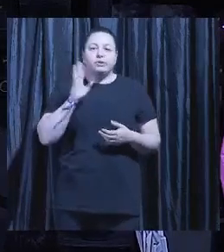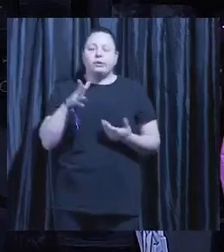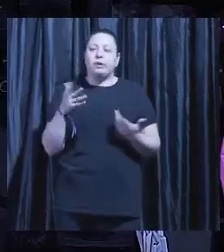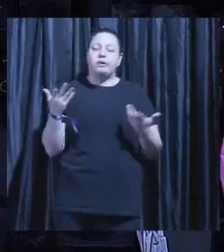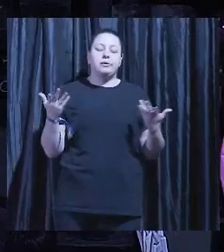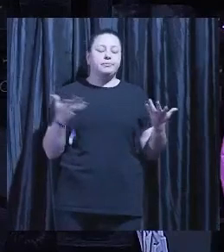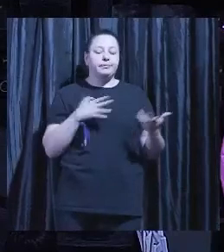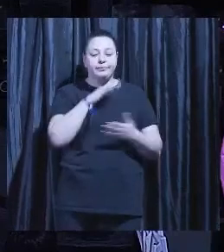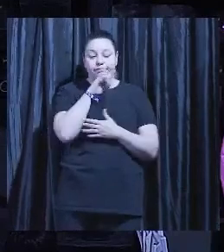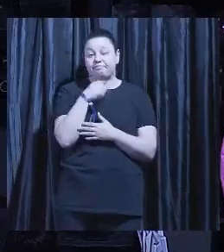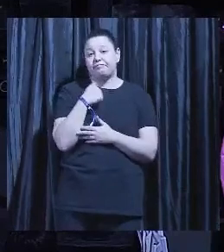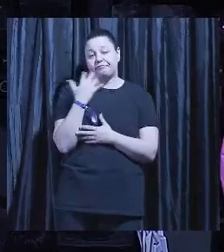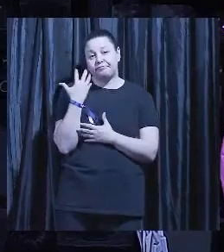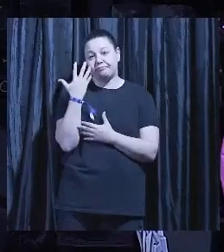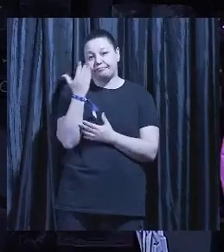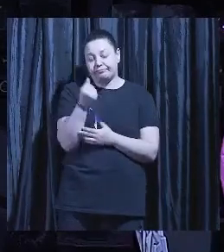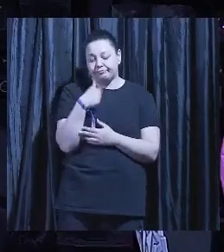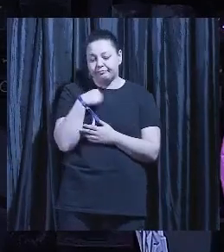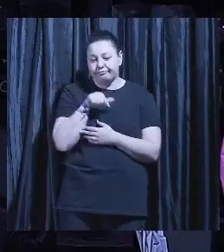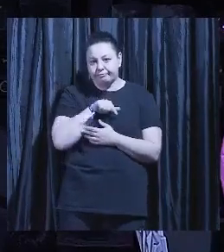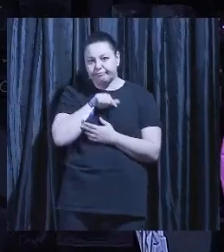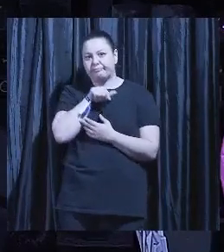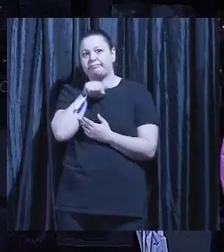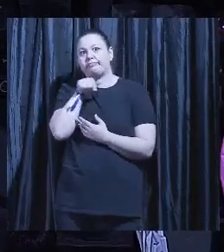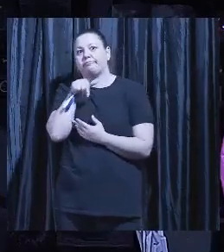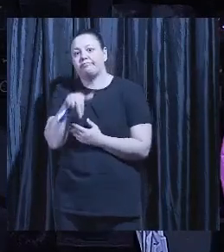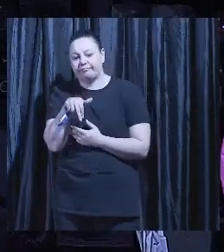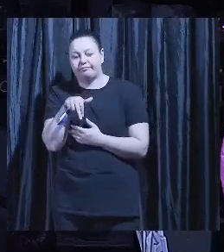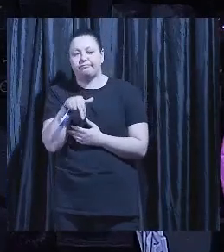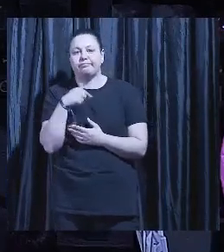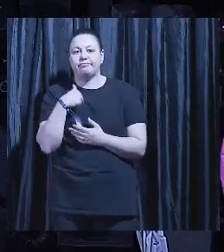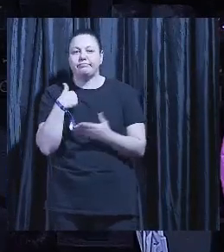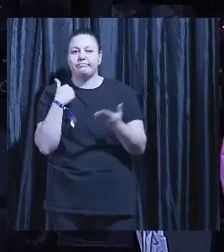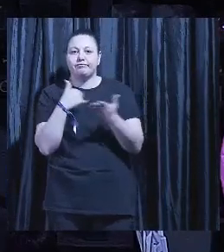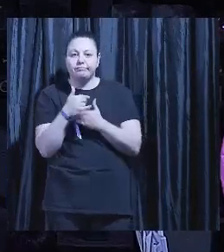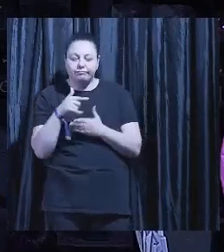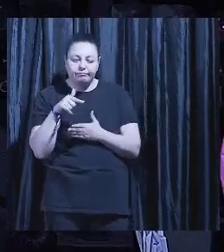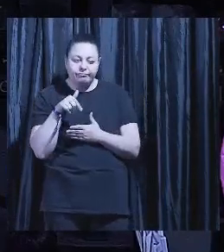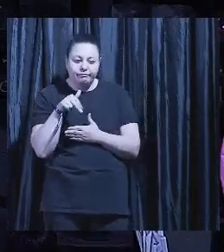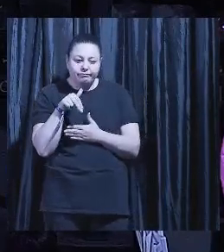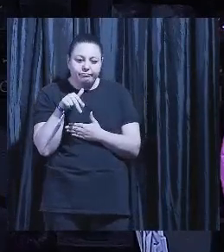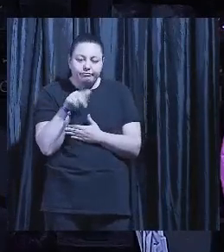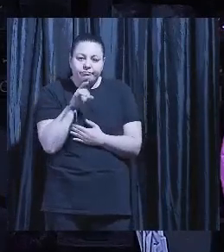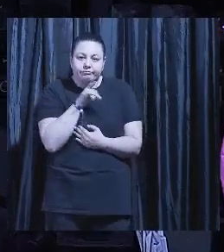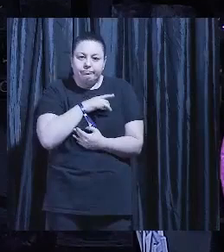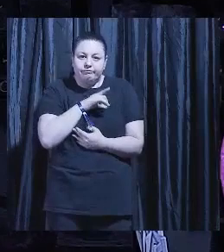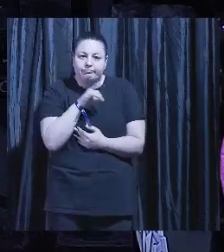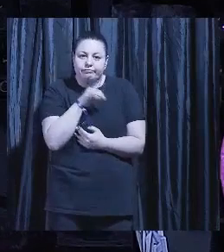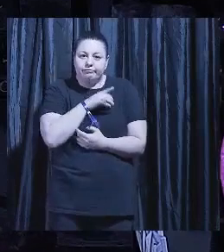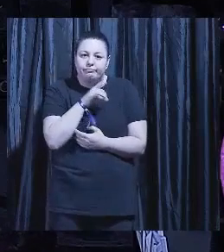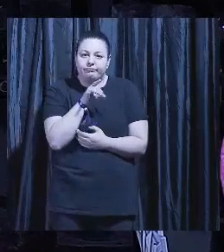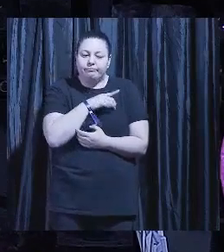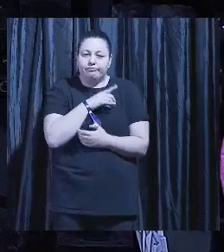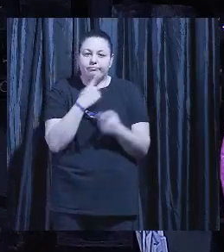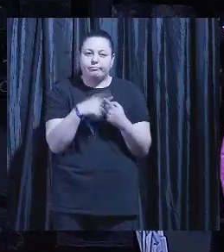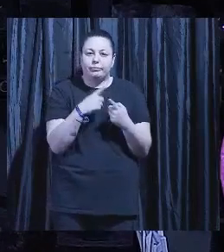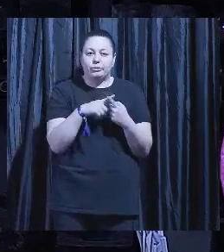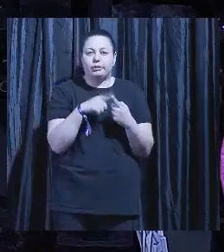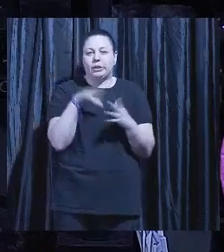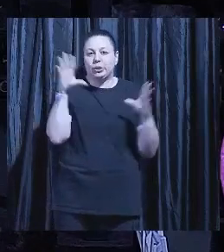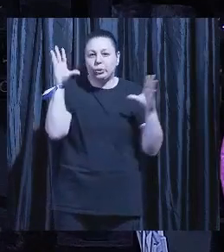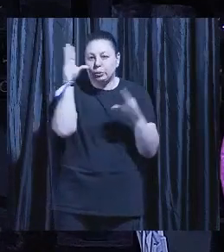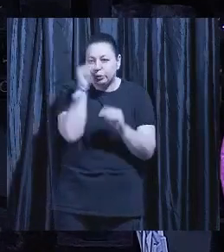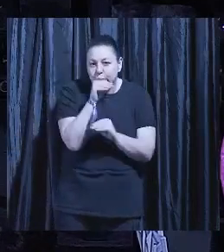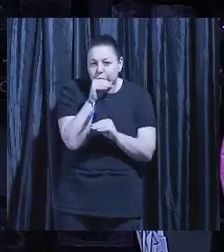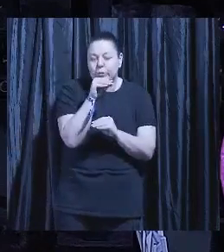então eu desci naquele chão, cheio de lixo, e comecei a atravessar com muito medo. Porque estava à noite, eu